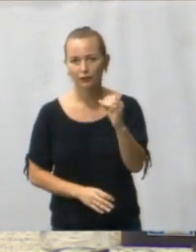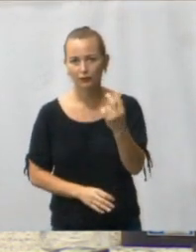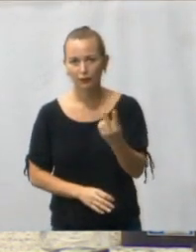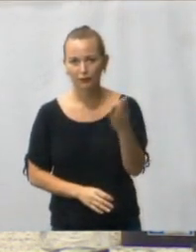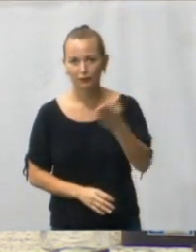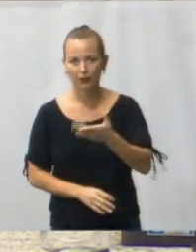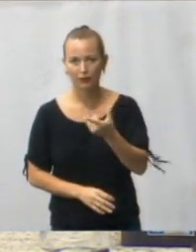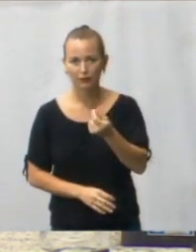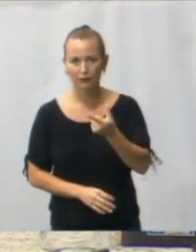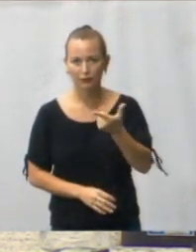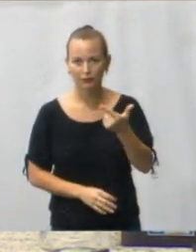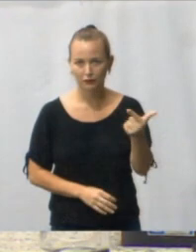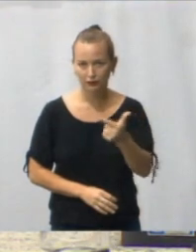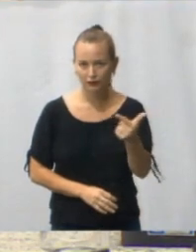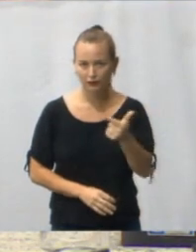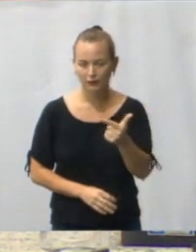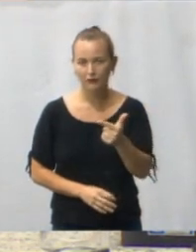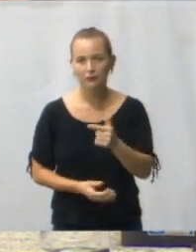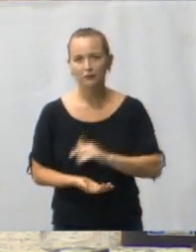02/2022.